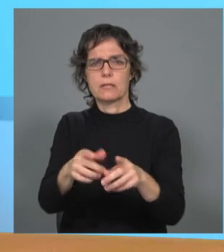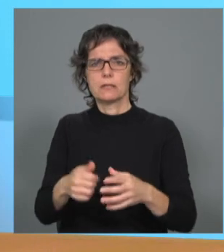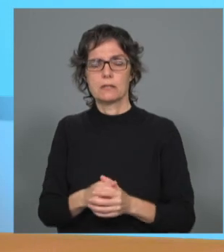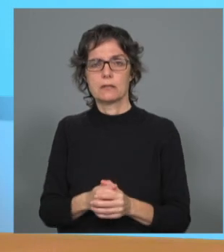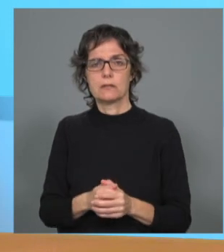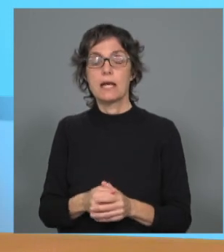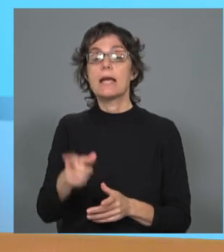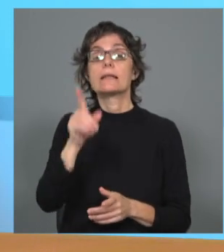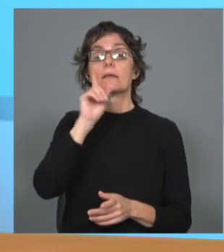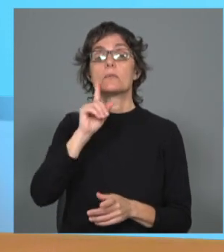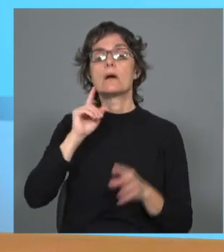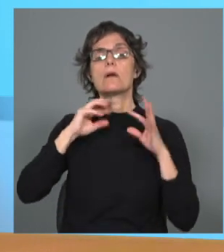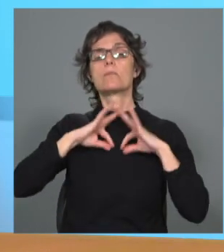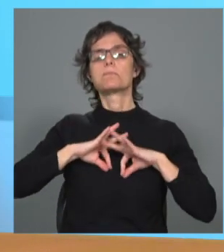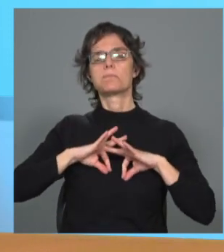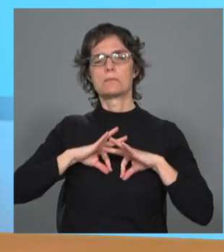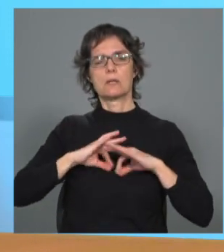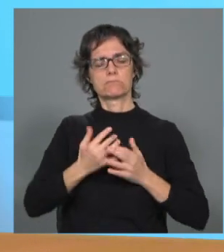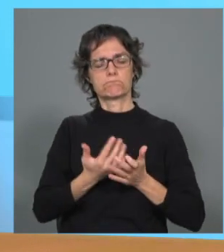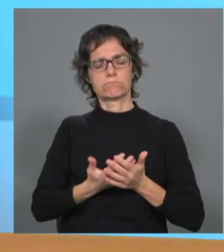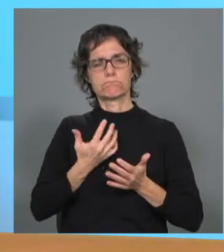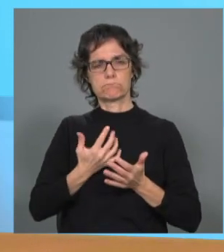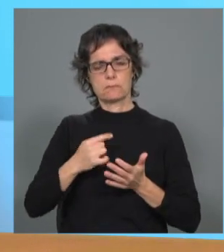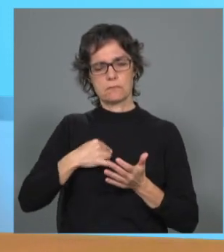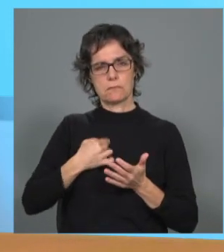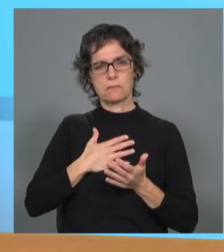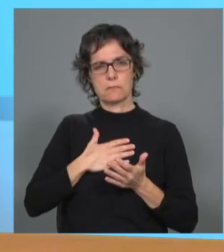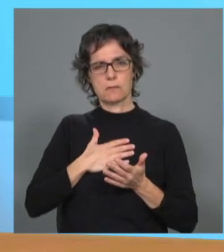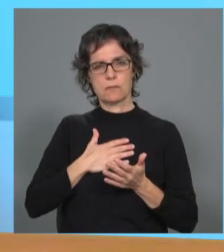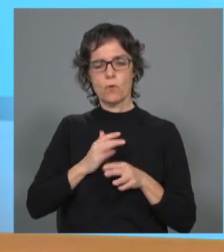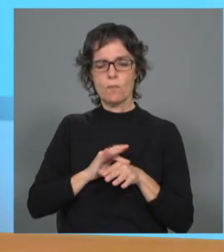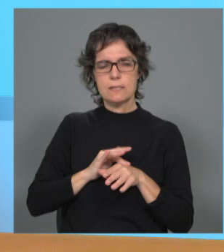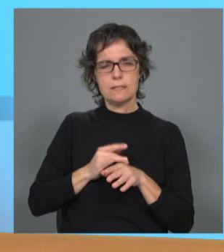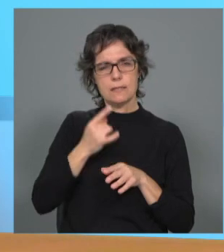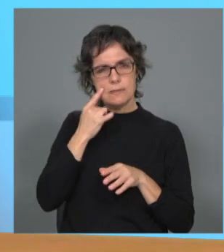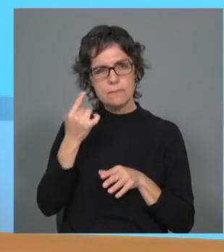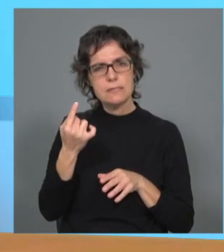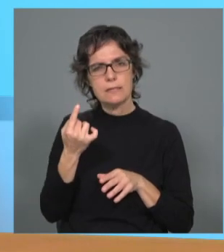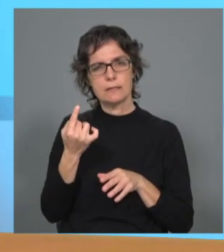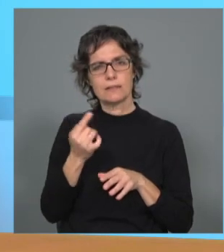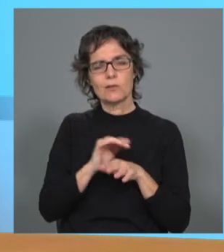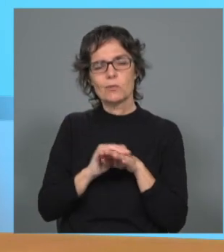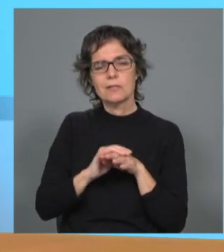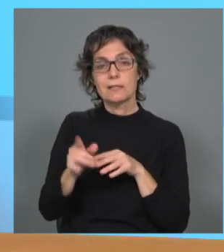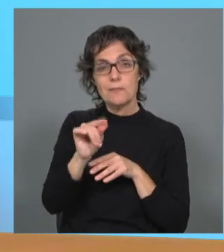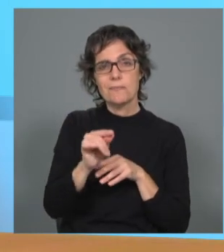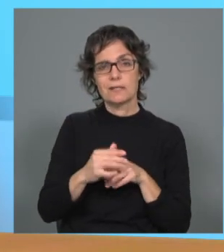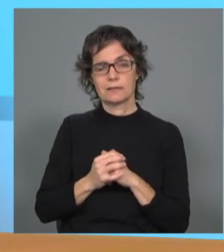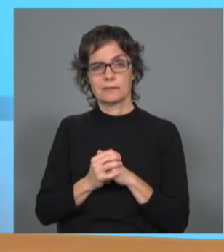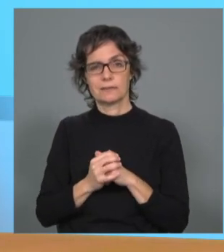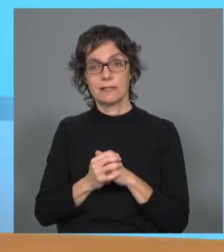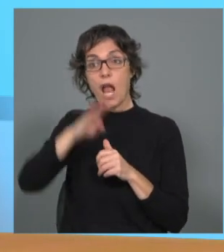espiritualidade. Eu acho que a mulher tem uma espiritualidade muito própria, uma sensibilidade e ternura. E note, voltando ao Papa Francisco, o